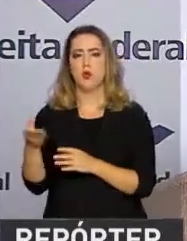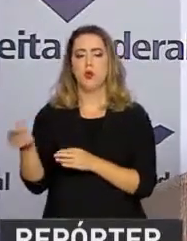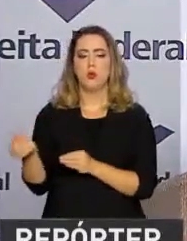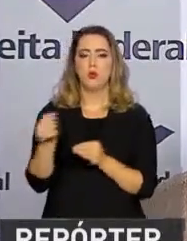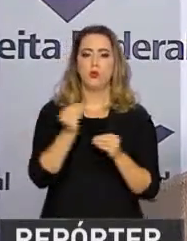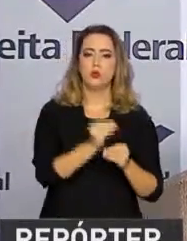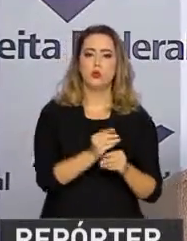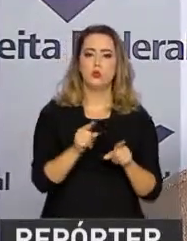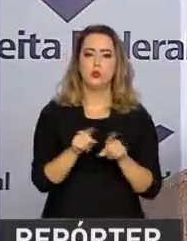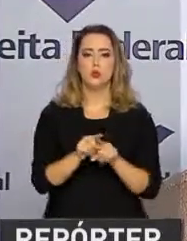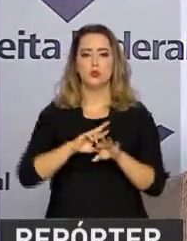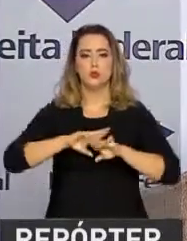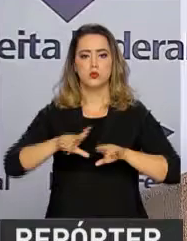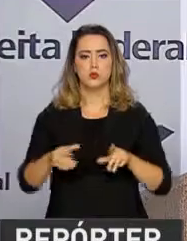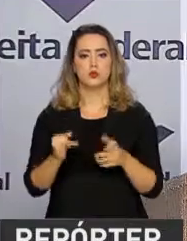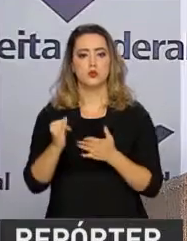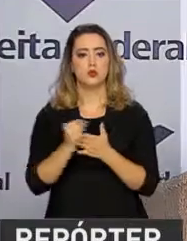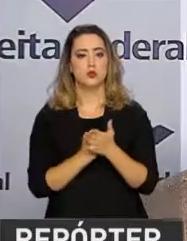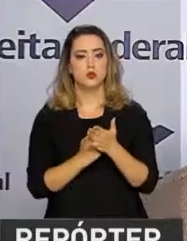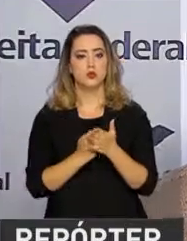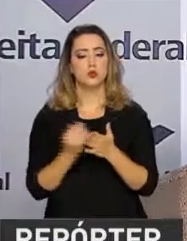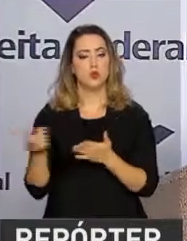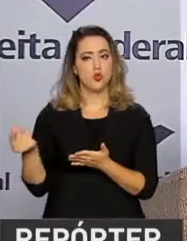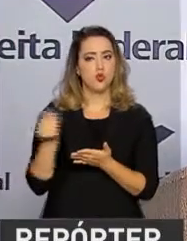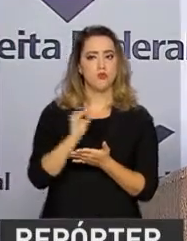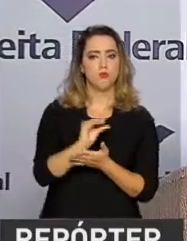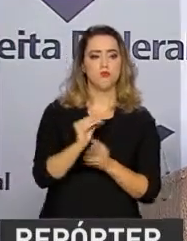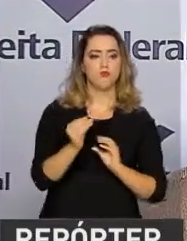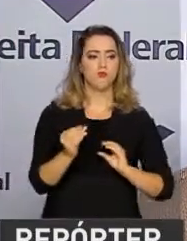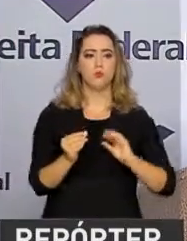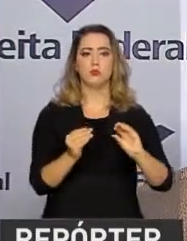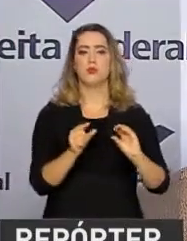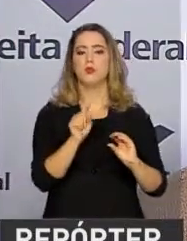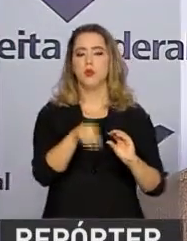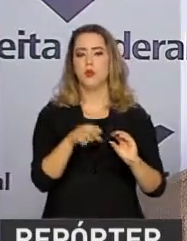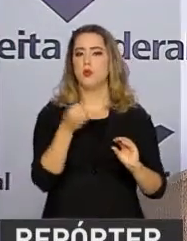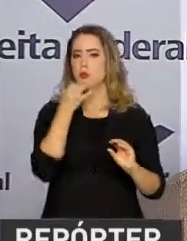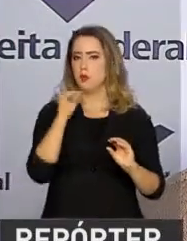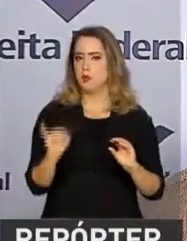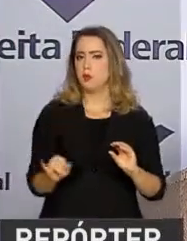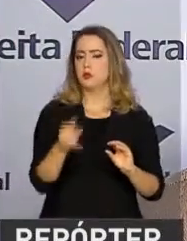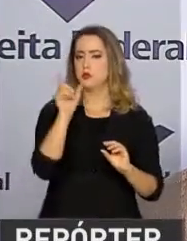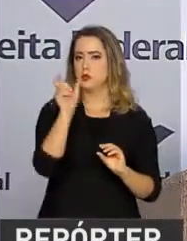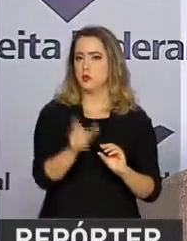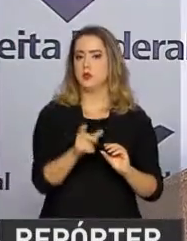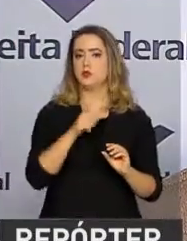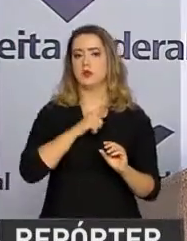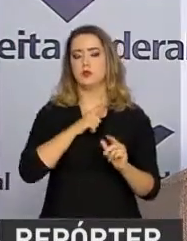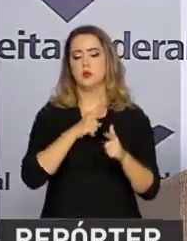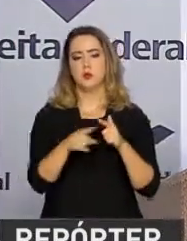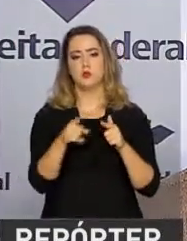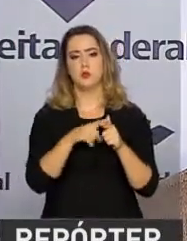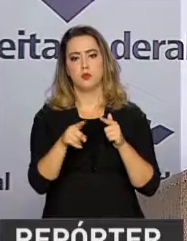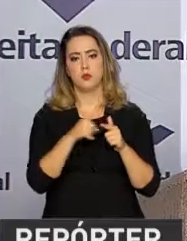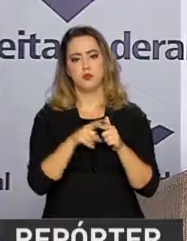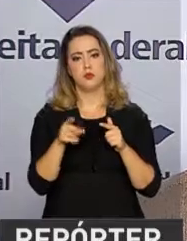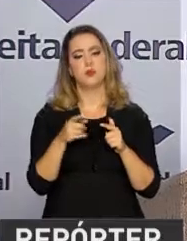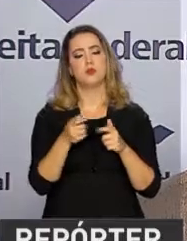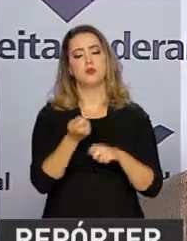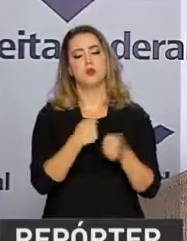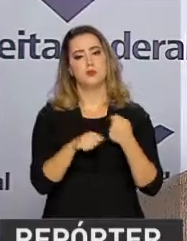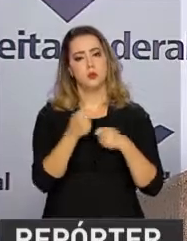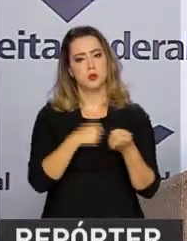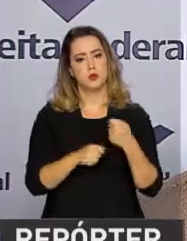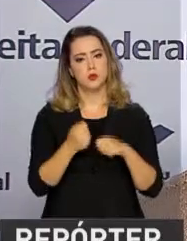tensas de duas creches natureza tributária então é ótima oportunidade para aquele contribuinte que passou por essa crise que está nessa crise